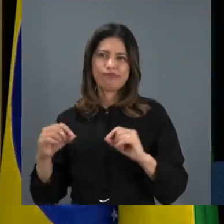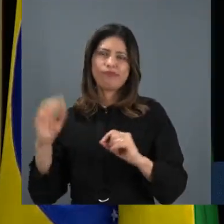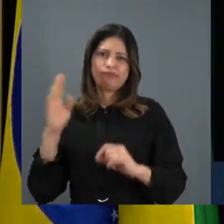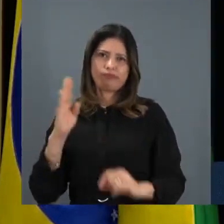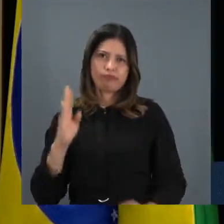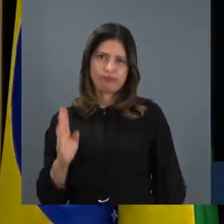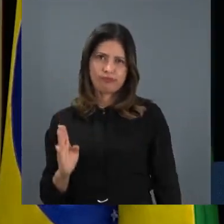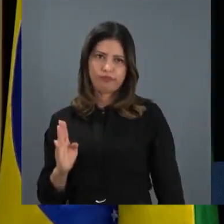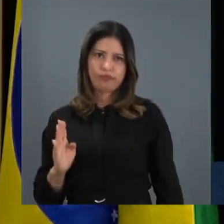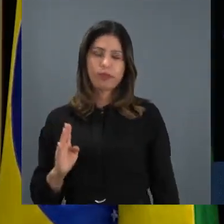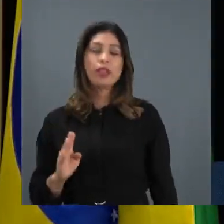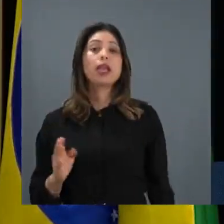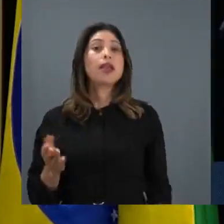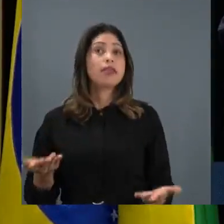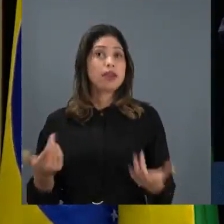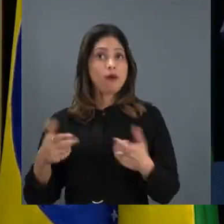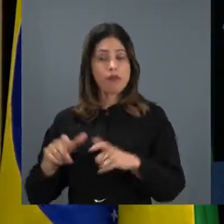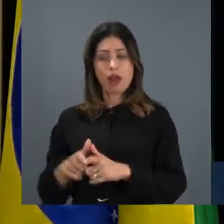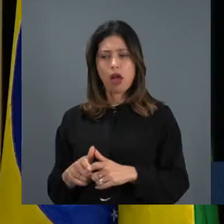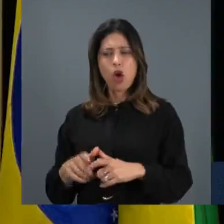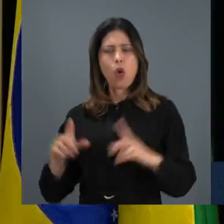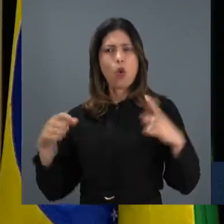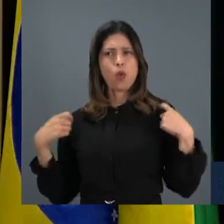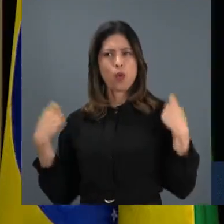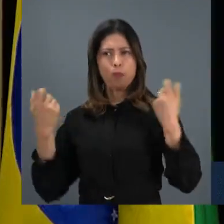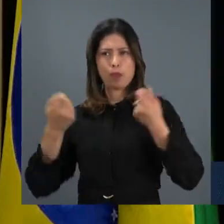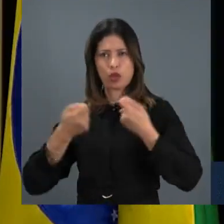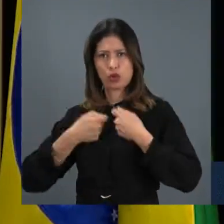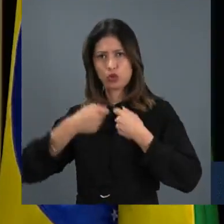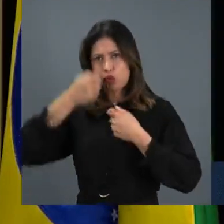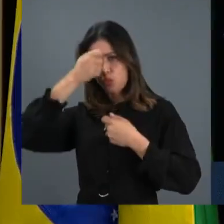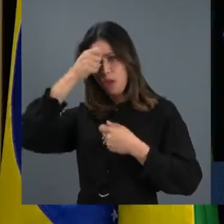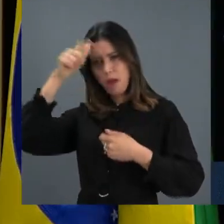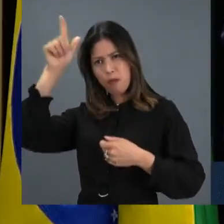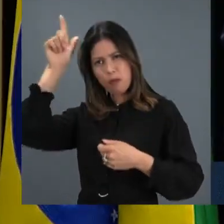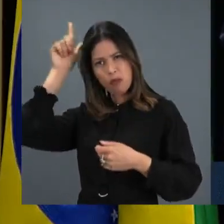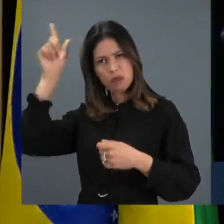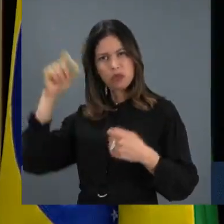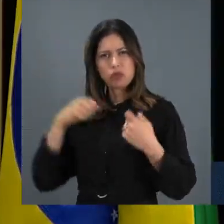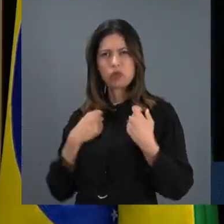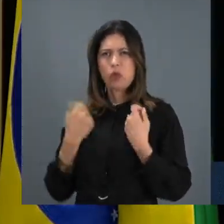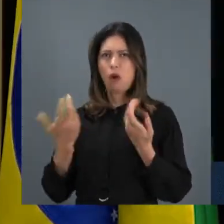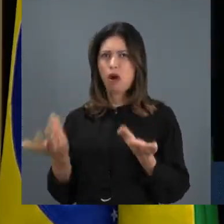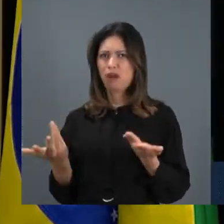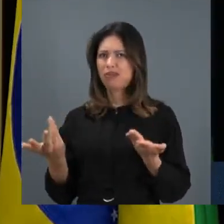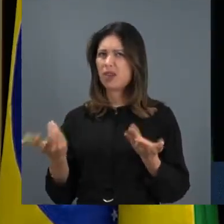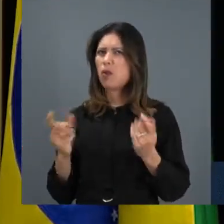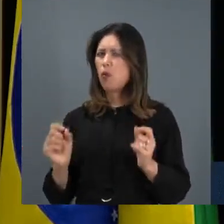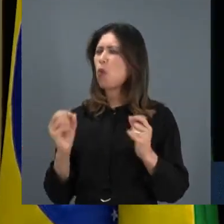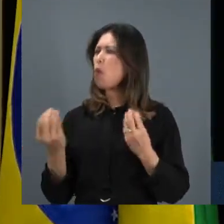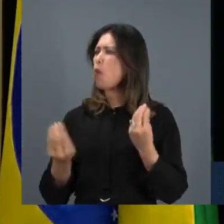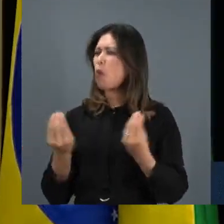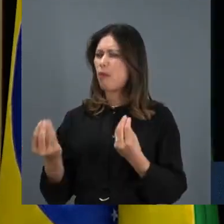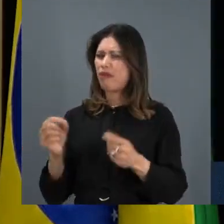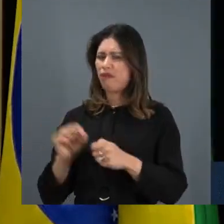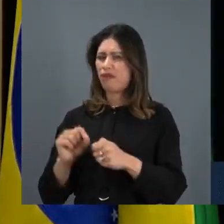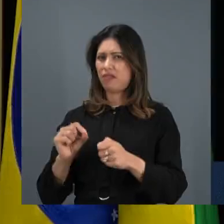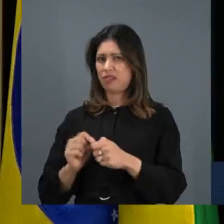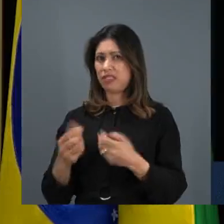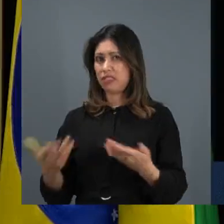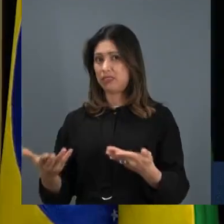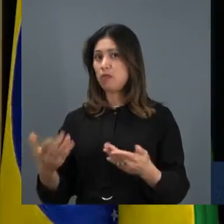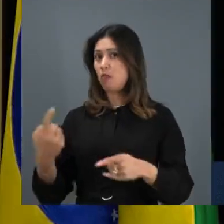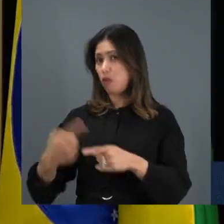crescem os abusos por parte do ministro Moraes, ferindo o Estado Democrático de Direito ao protagonizar